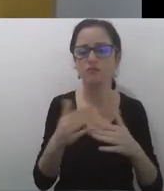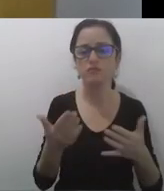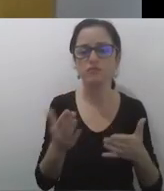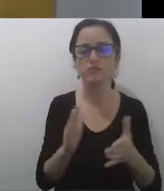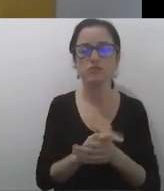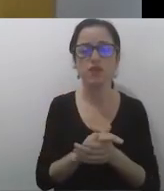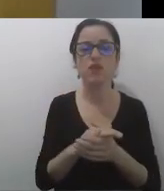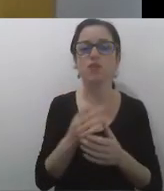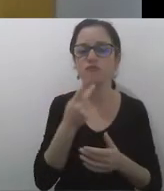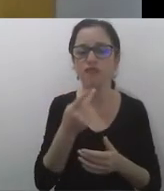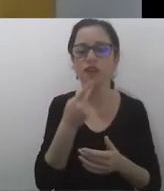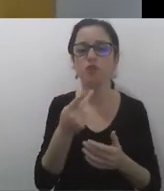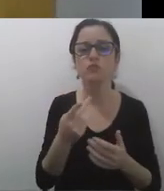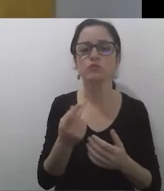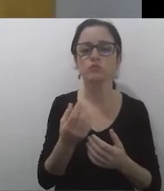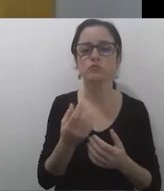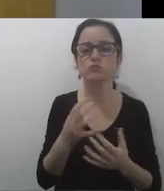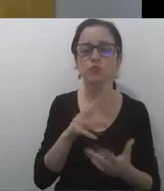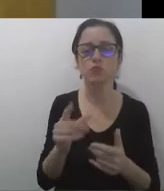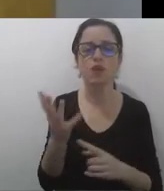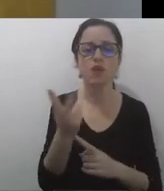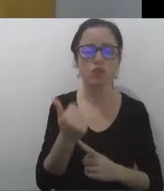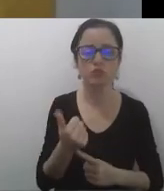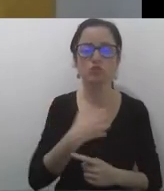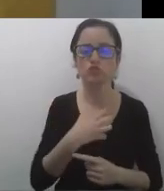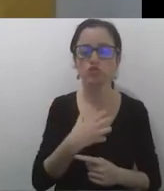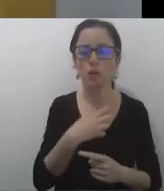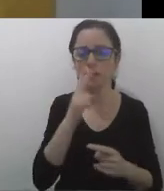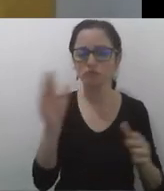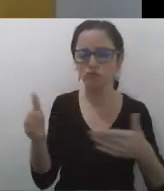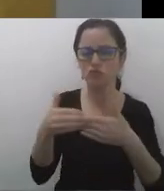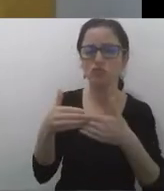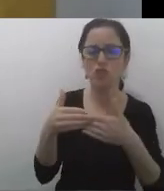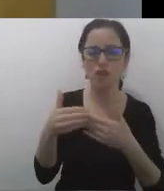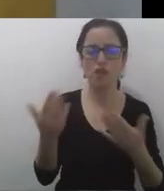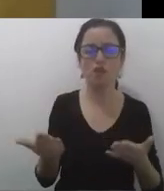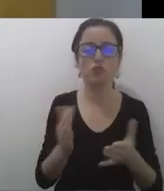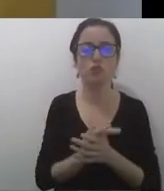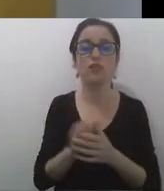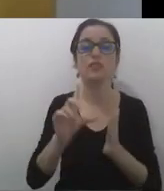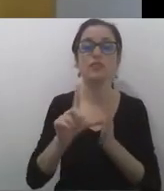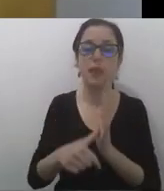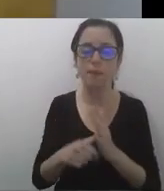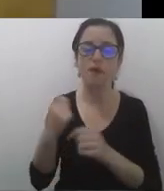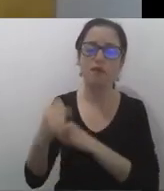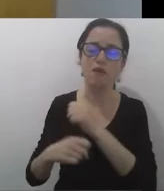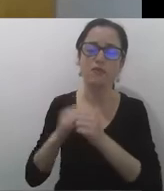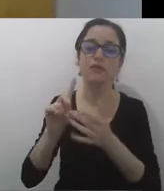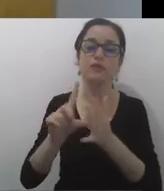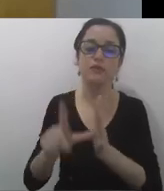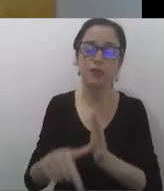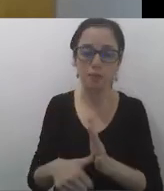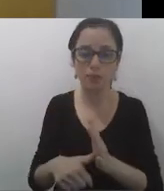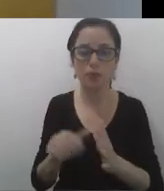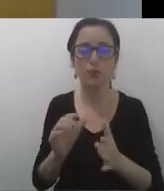ela tendia a falar do universo da arte de maneira mais fechada. Logo depois, quer dizer,